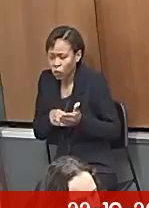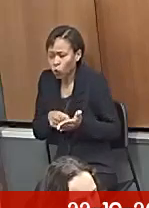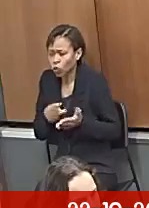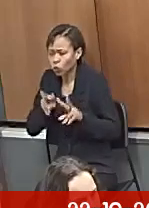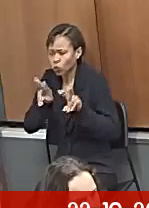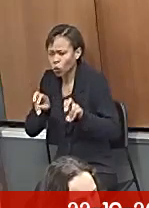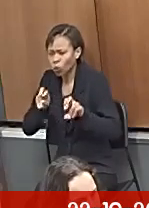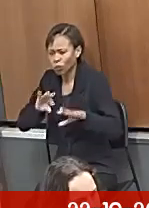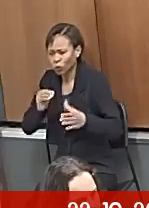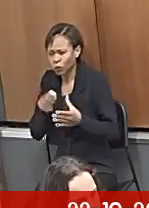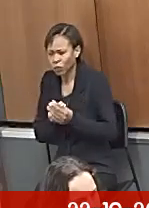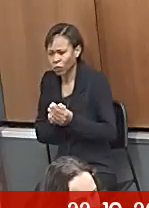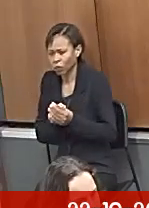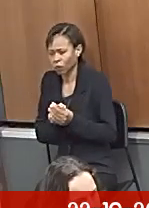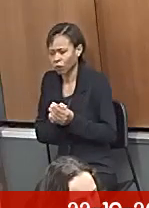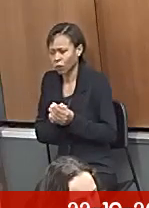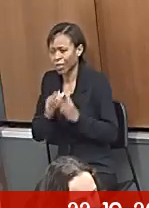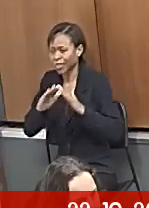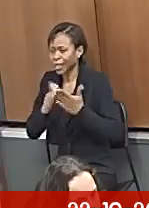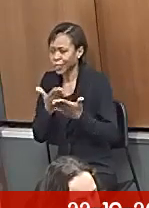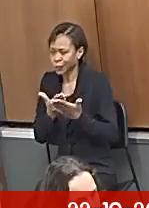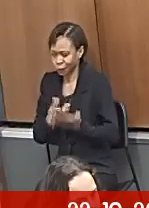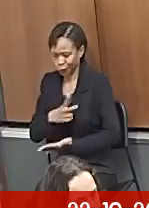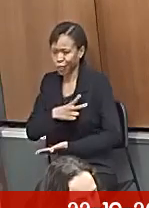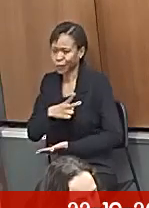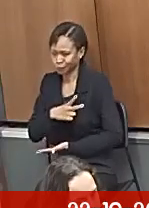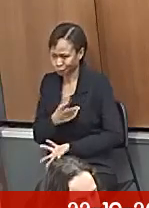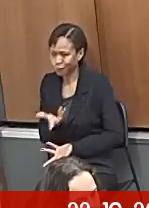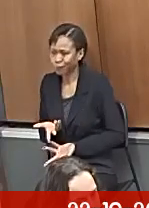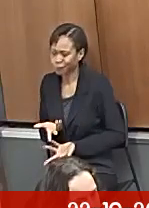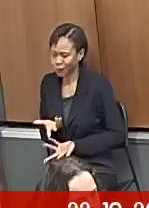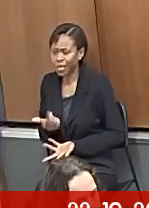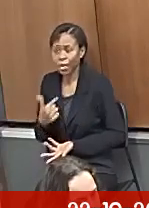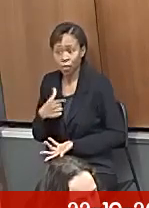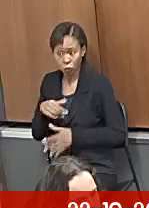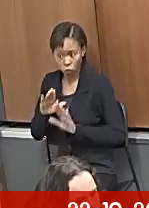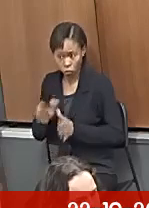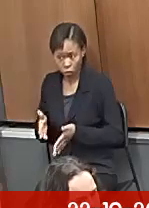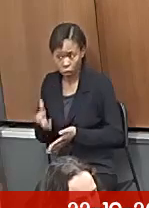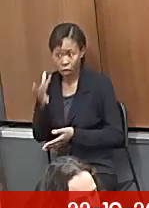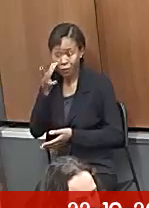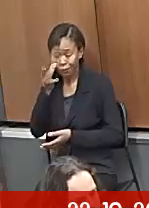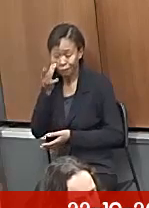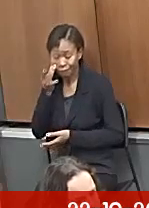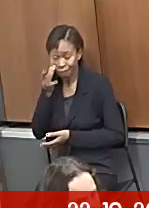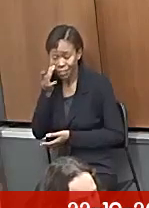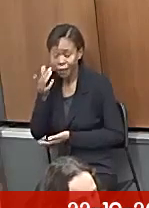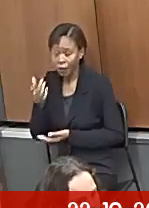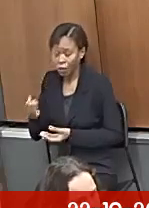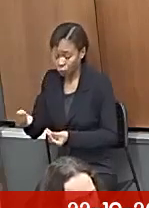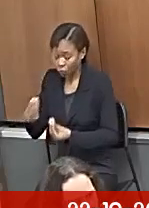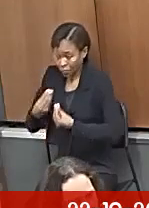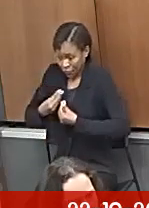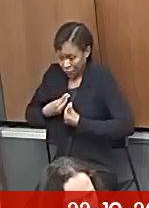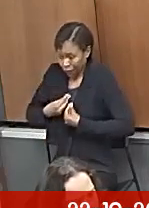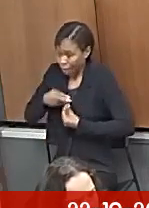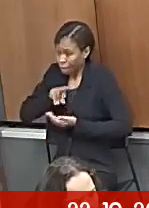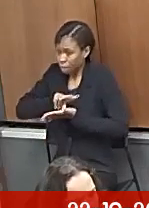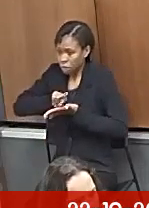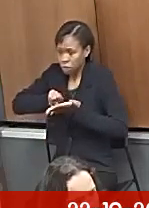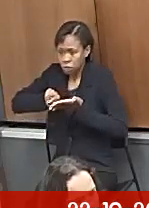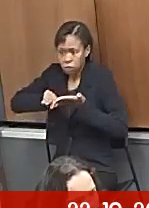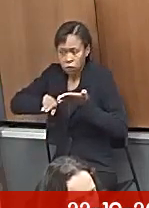rede particular de educação. Eu tenho recebido, pessoalmente, vários e vários casos